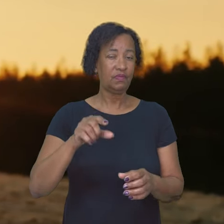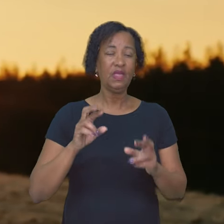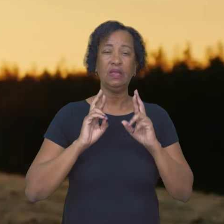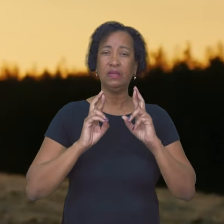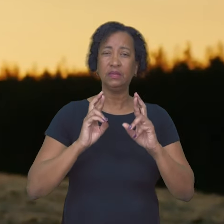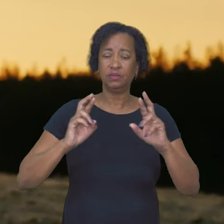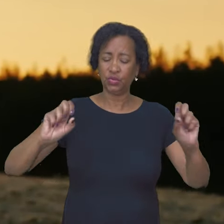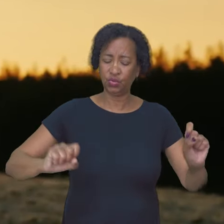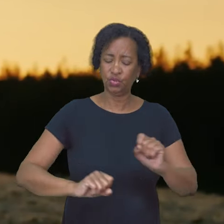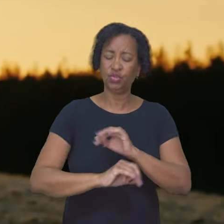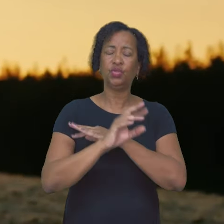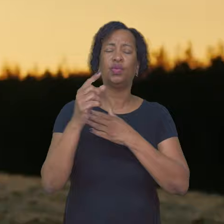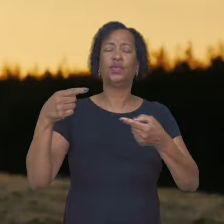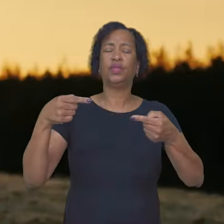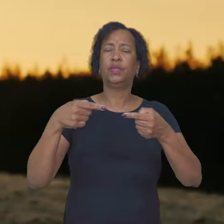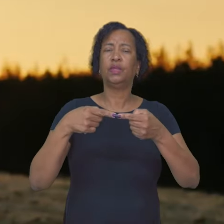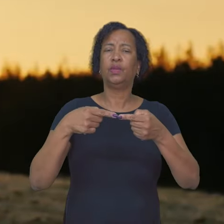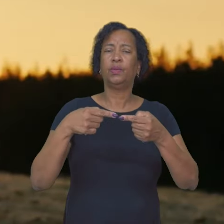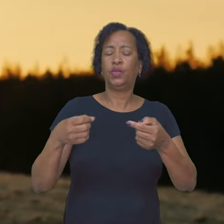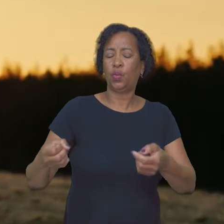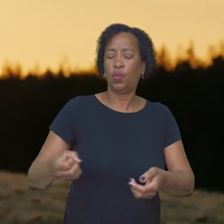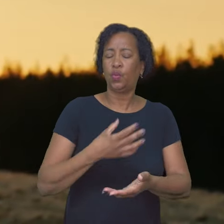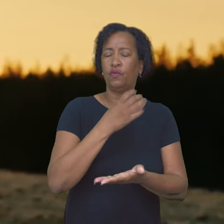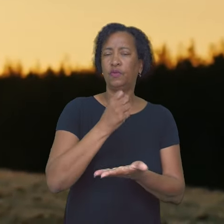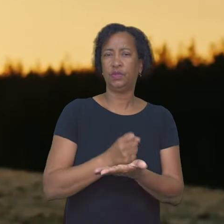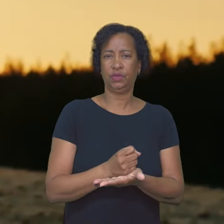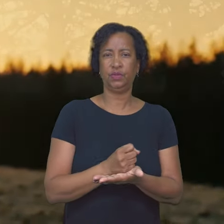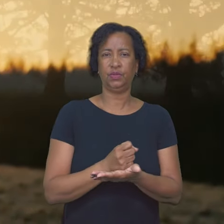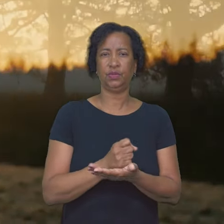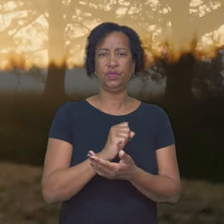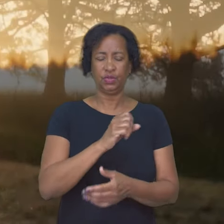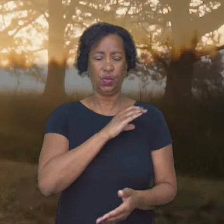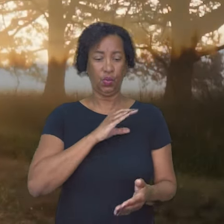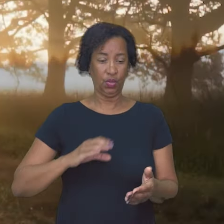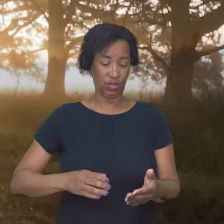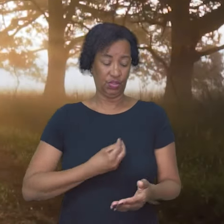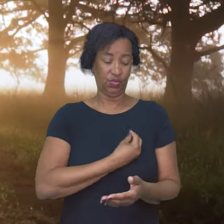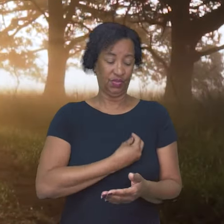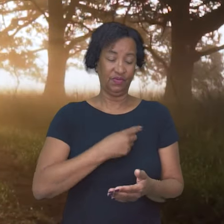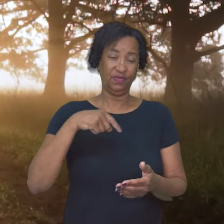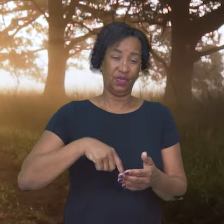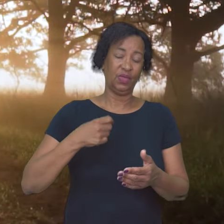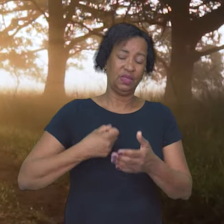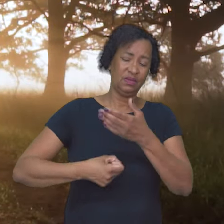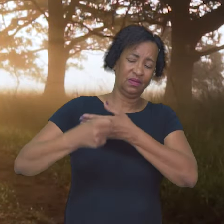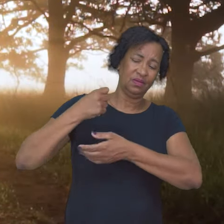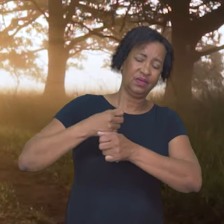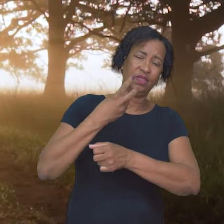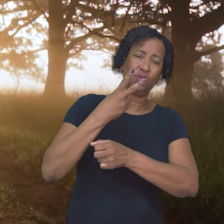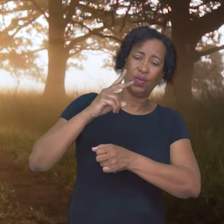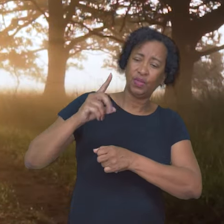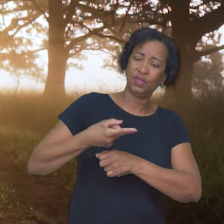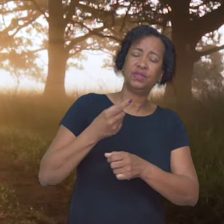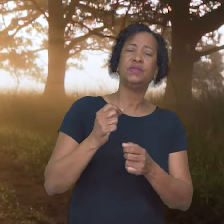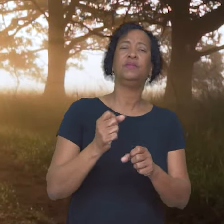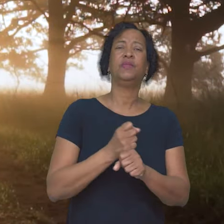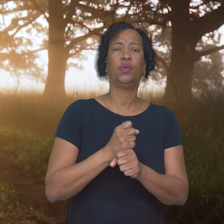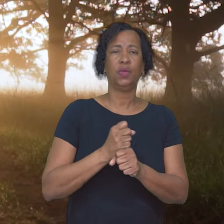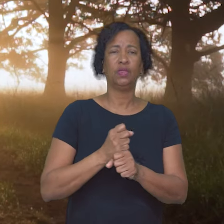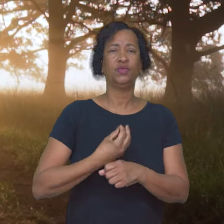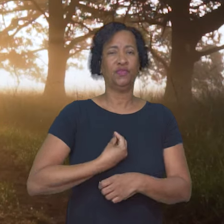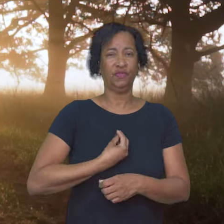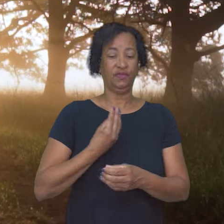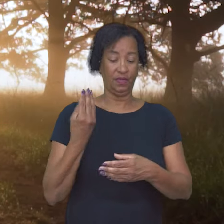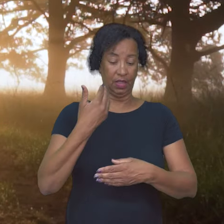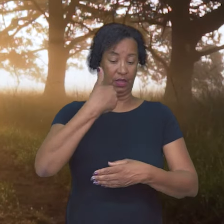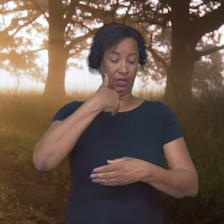novo testo se o mesmo Cristo que viveu aqui há 2000 anos vive em você e em mim